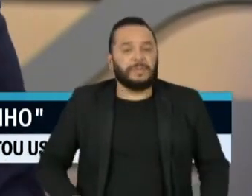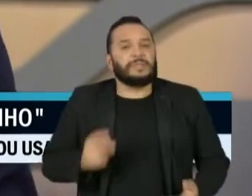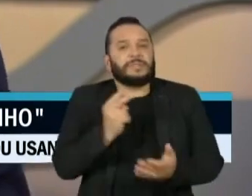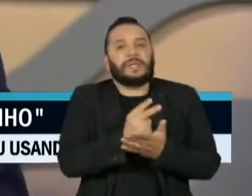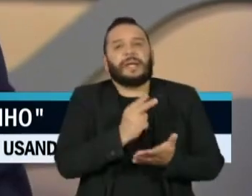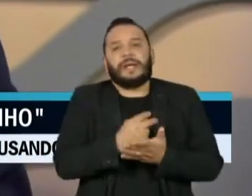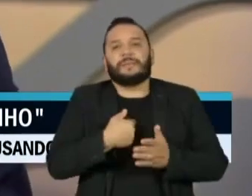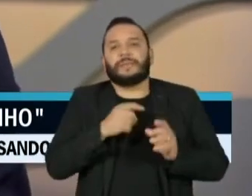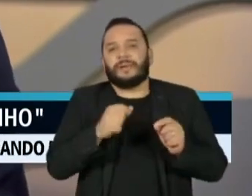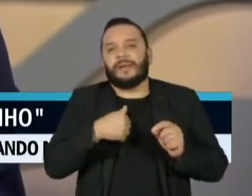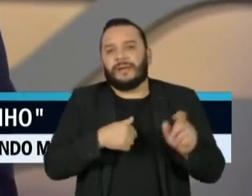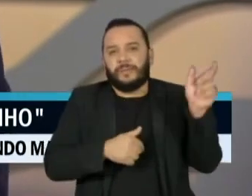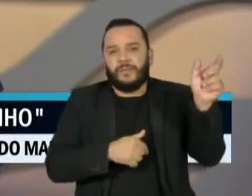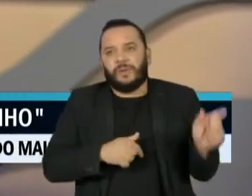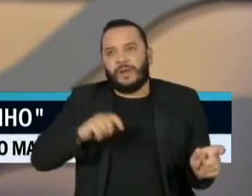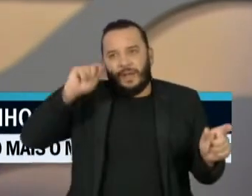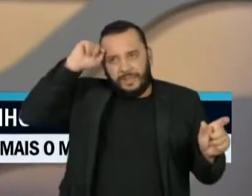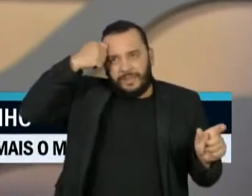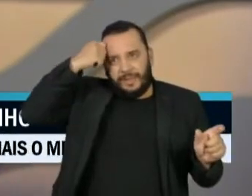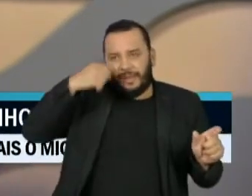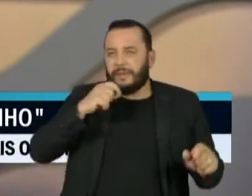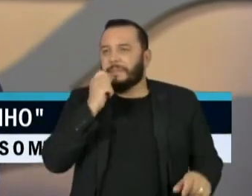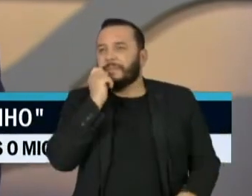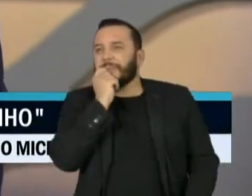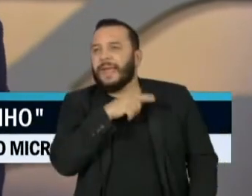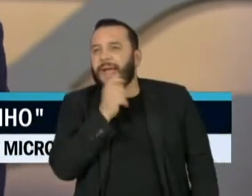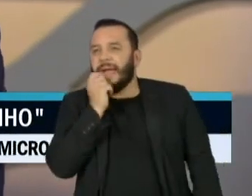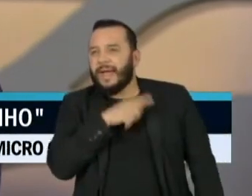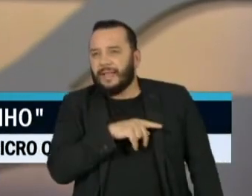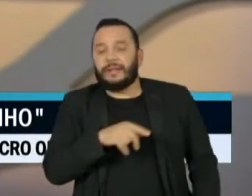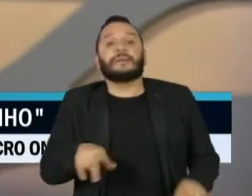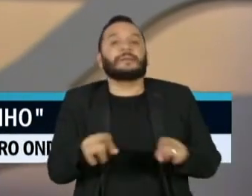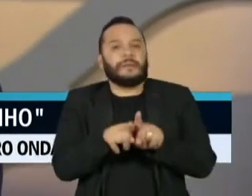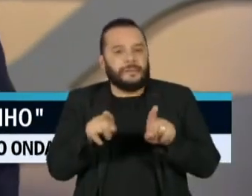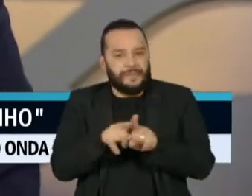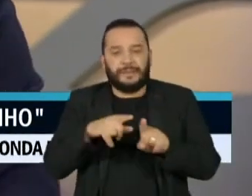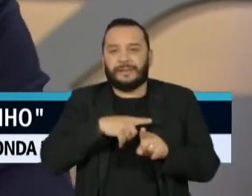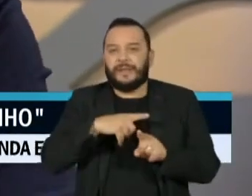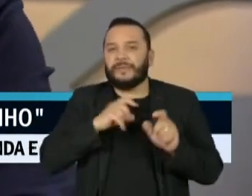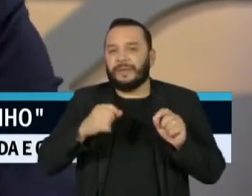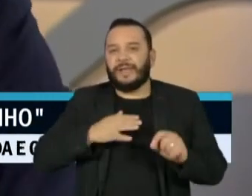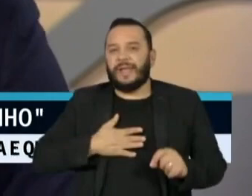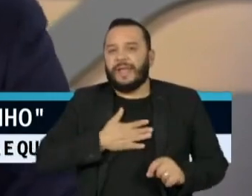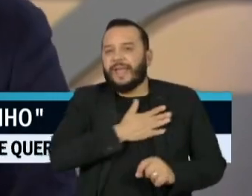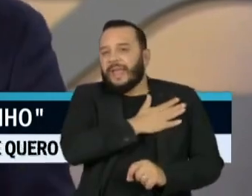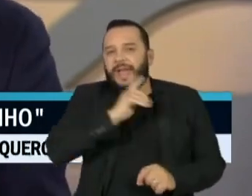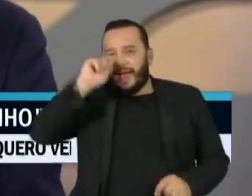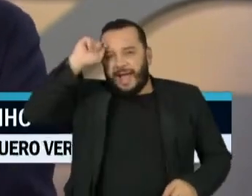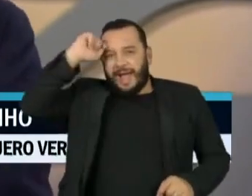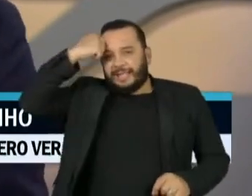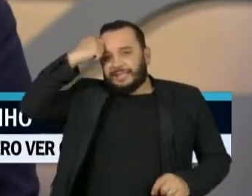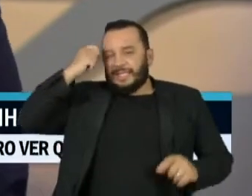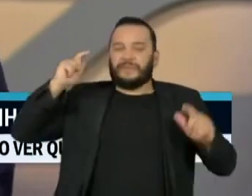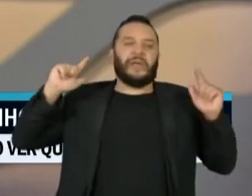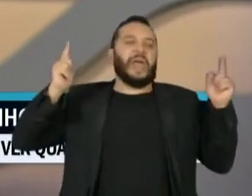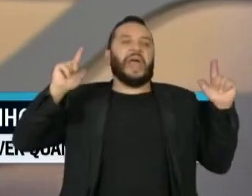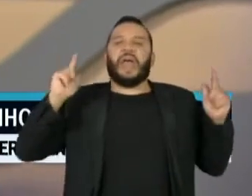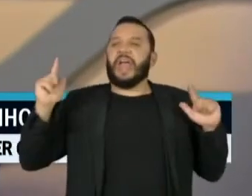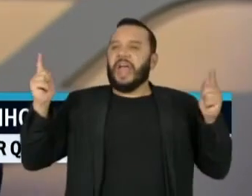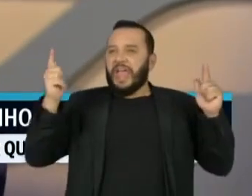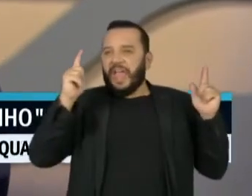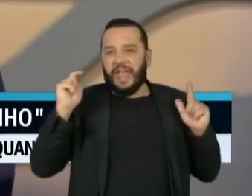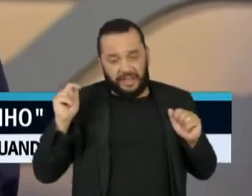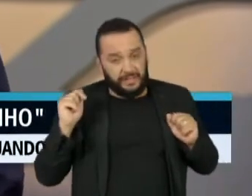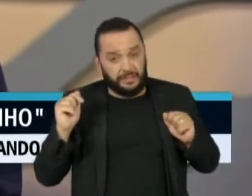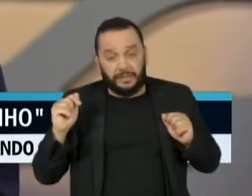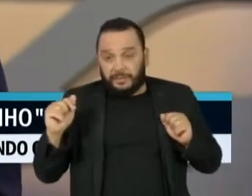piada. Nesse lugar, a gente coloca também o lugar do racismo recreativo, que é a forma de um país que nunca discutiu raça, nunca discutiu